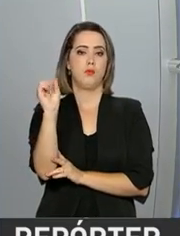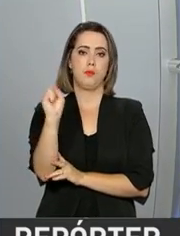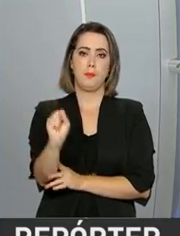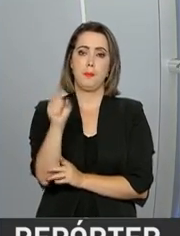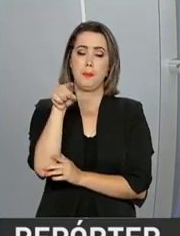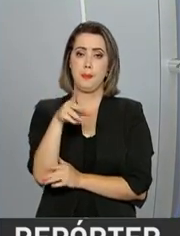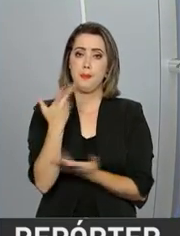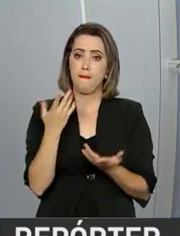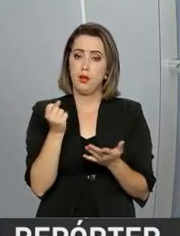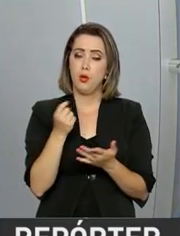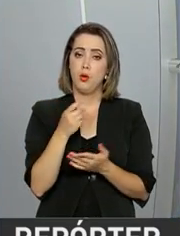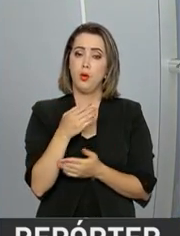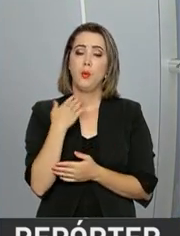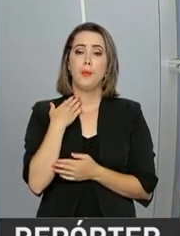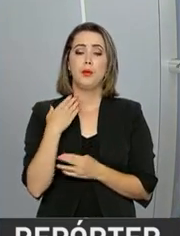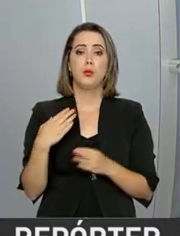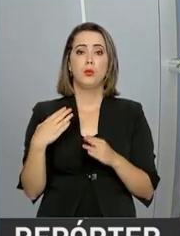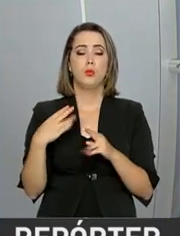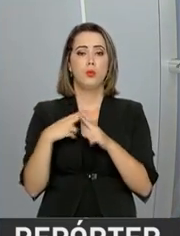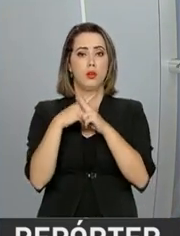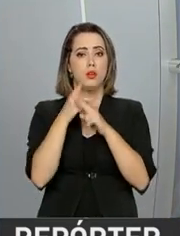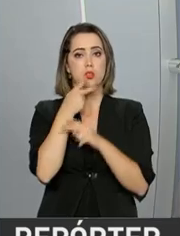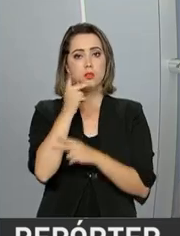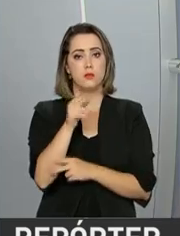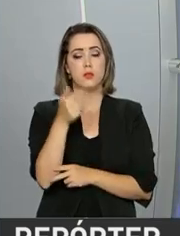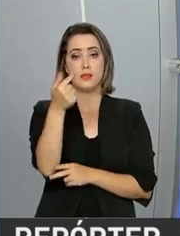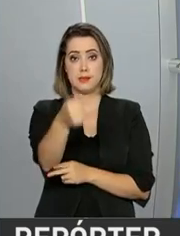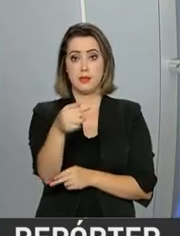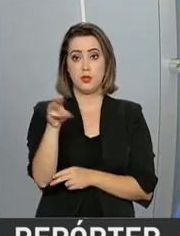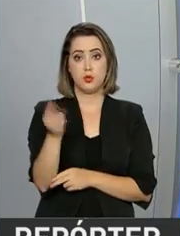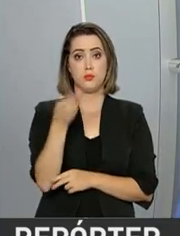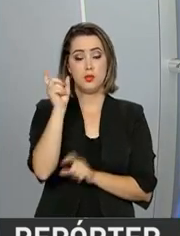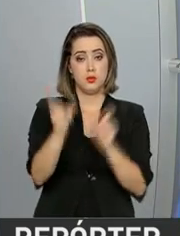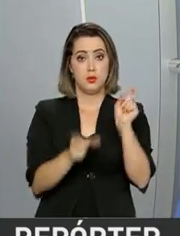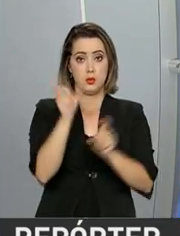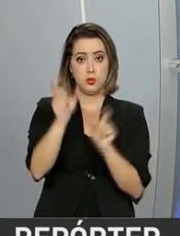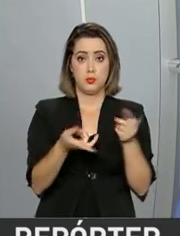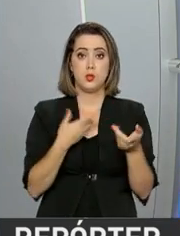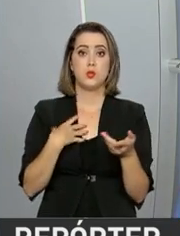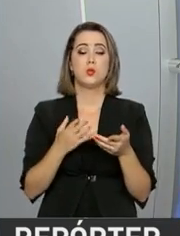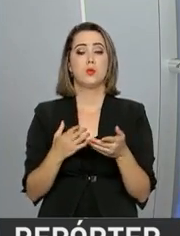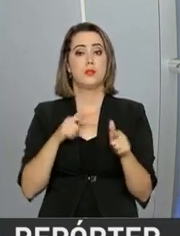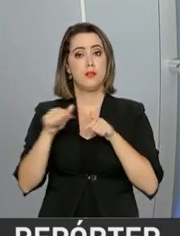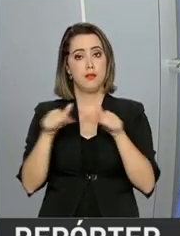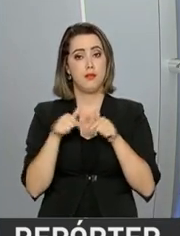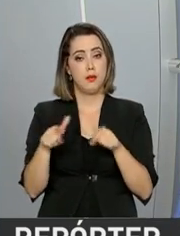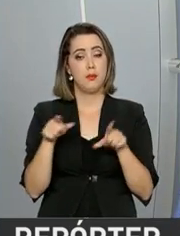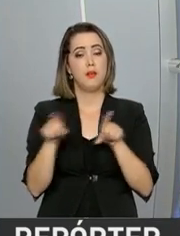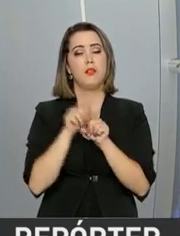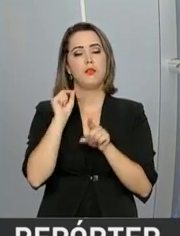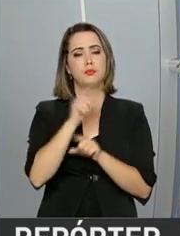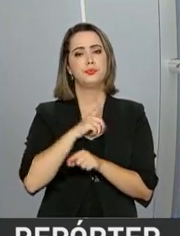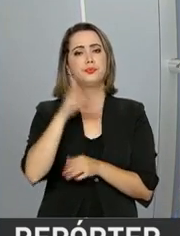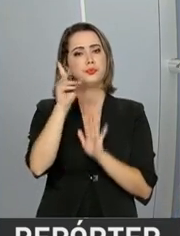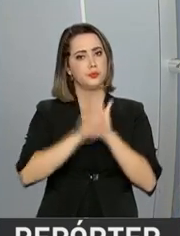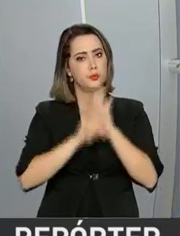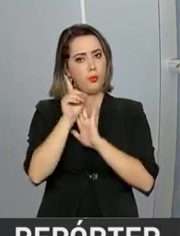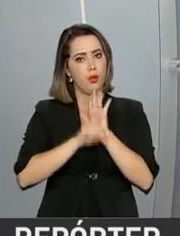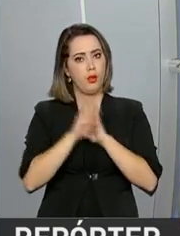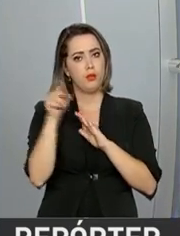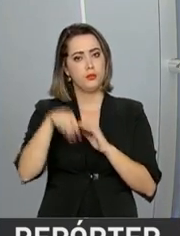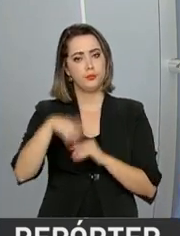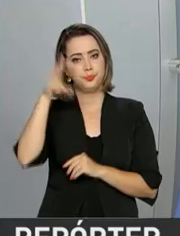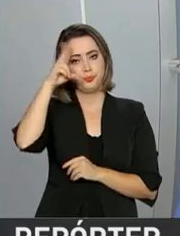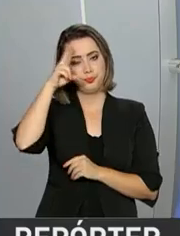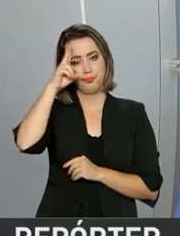FGTS. Segundo a Caixa Econômica Federal, 7 milhões e 700 mil trabalhadores têm direito a sacar o benefício